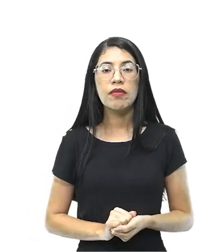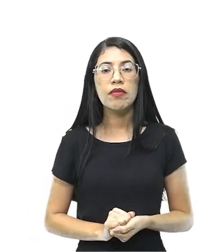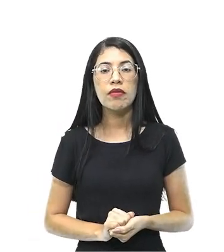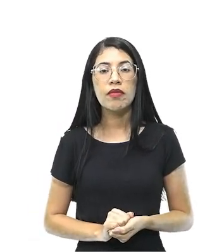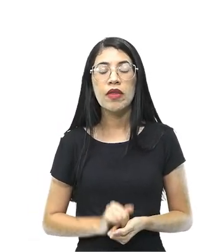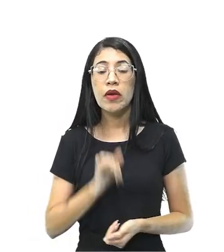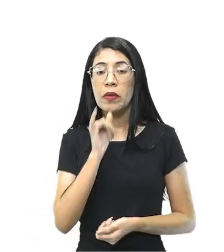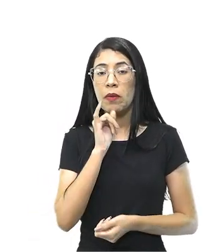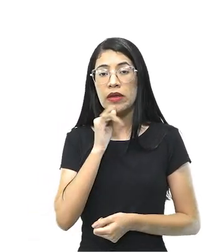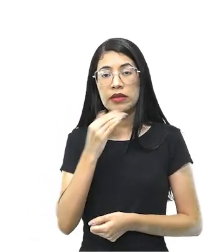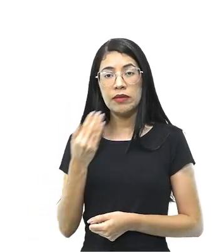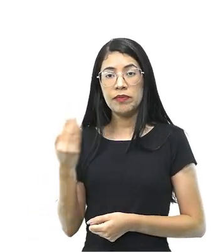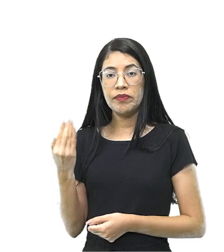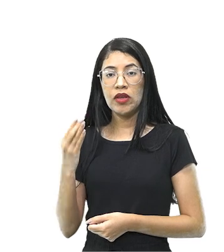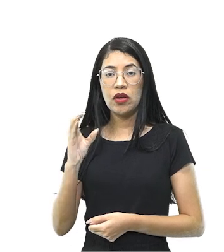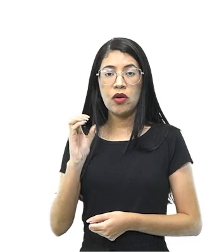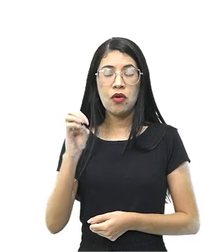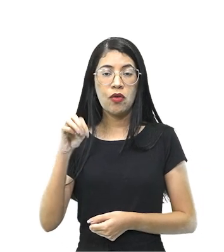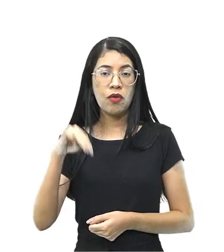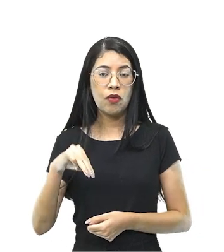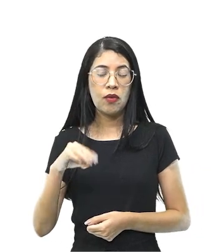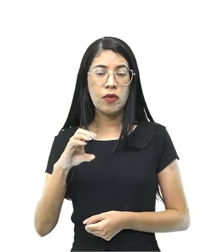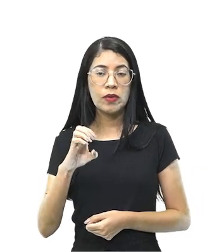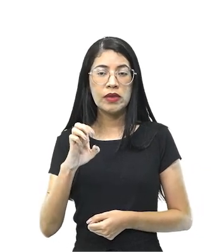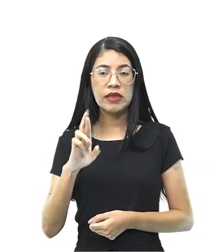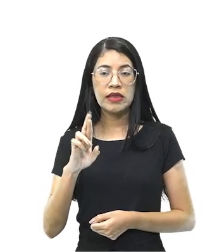com certeza.